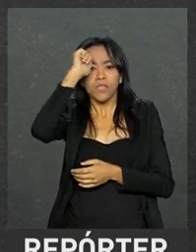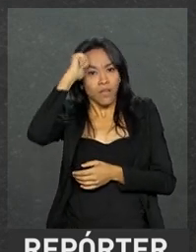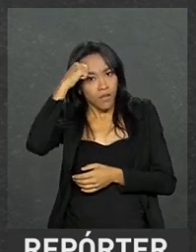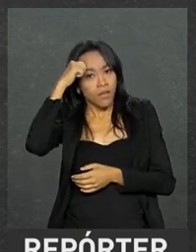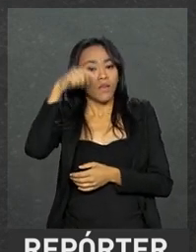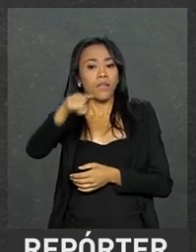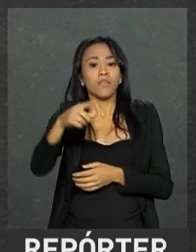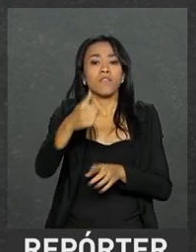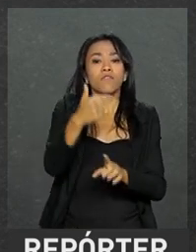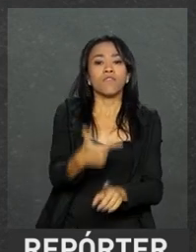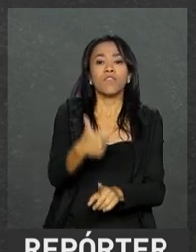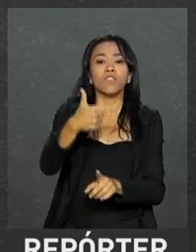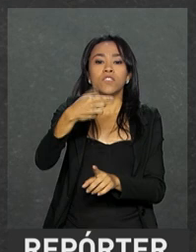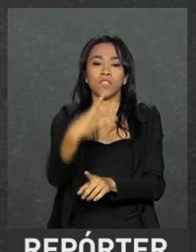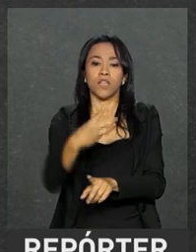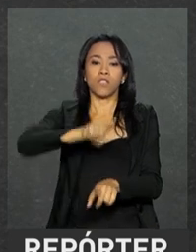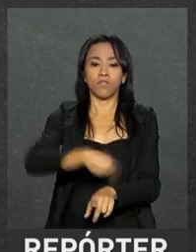chances